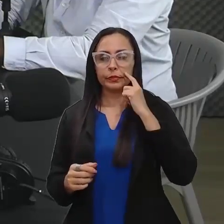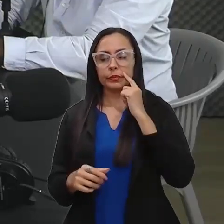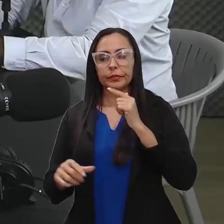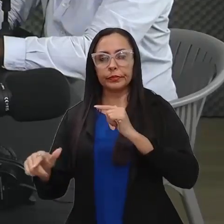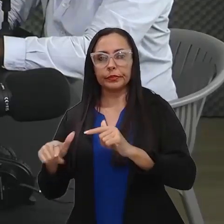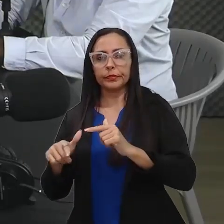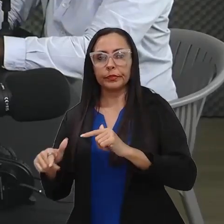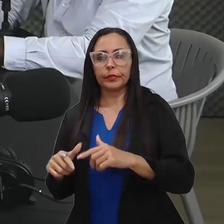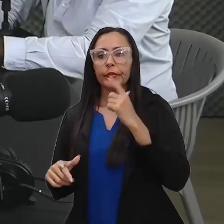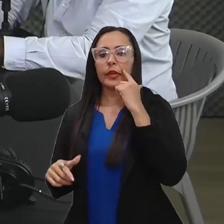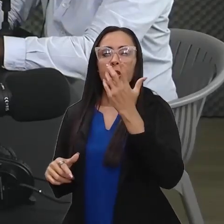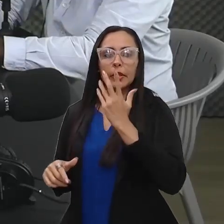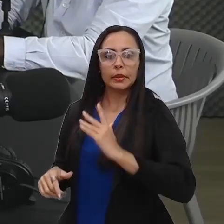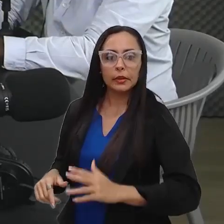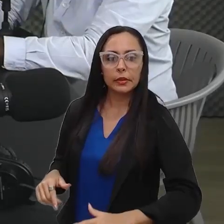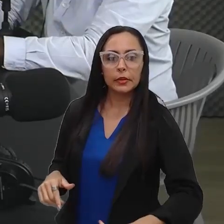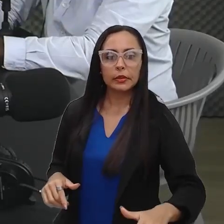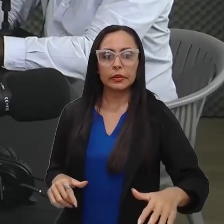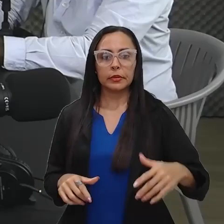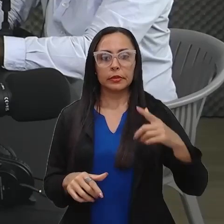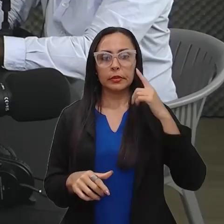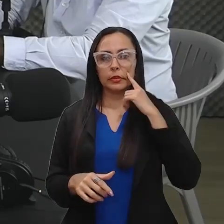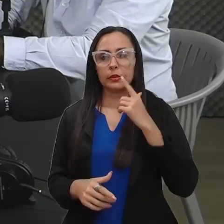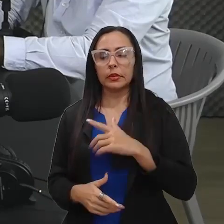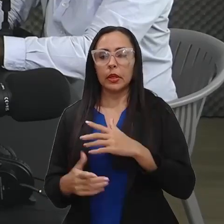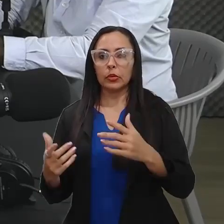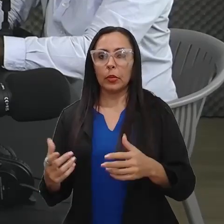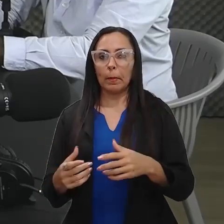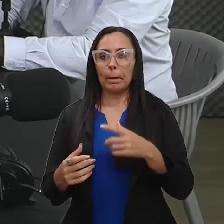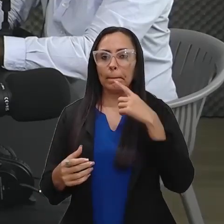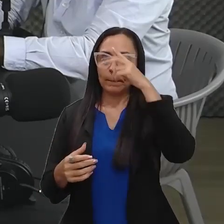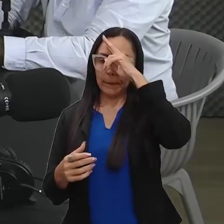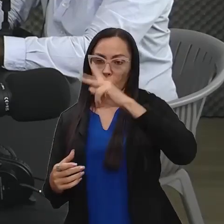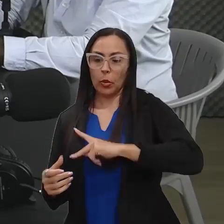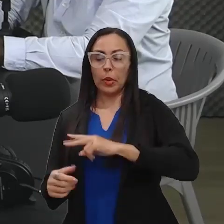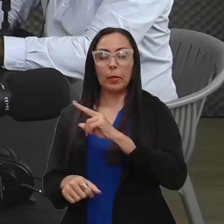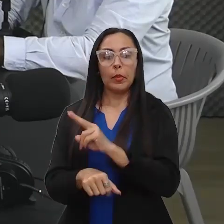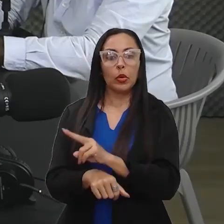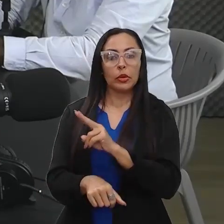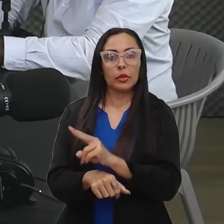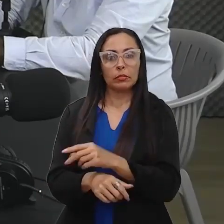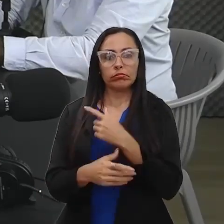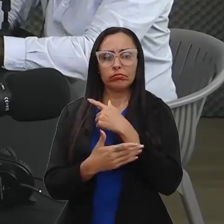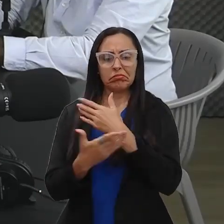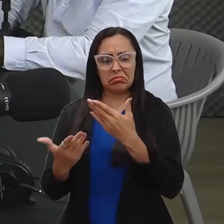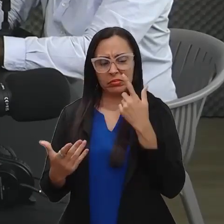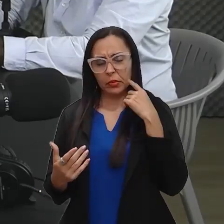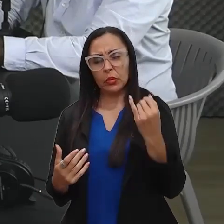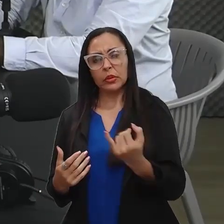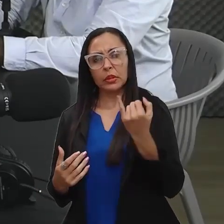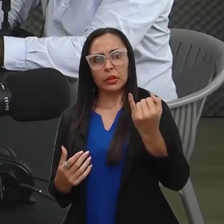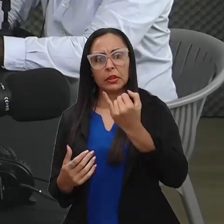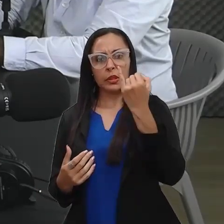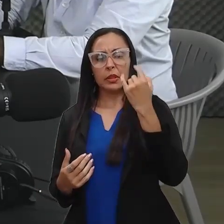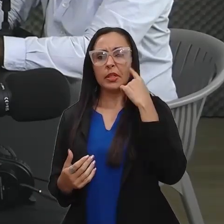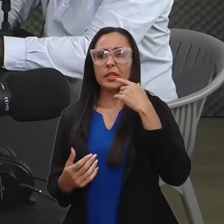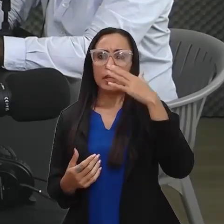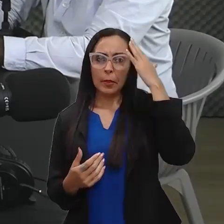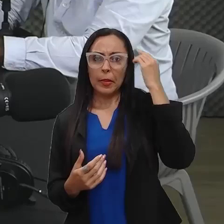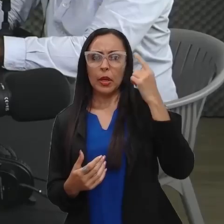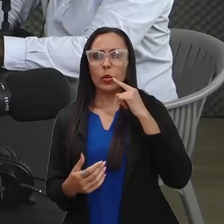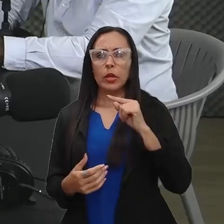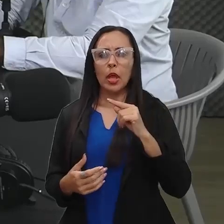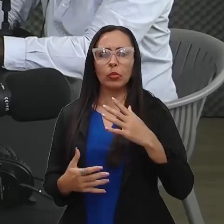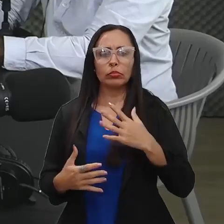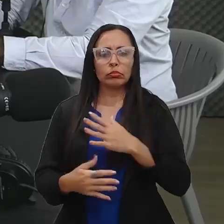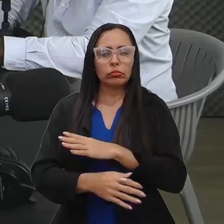desde crianças pequenas o que a gente chama de autoproteção. Fundamental para a criança pequena saber o que é um